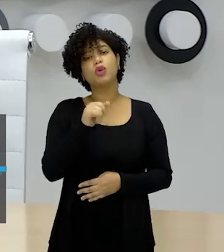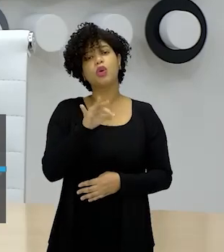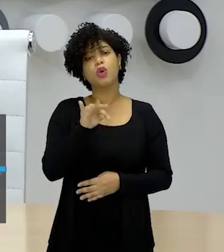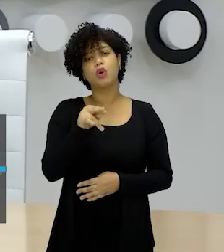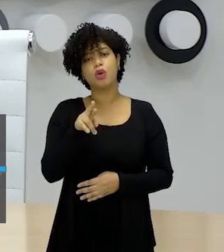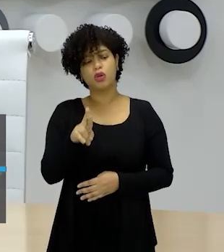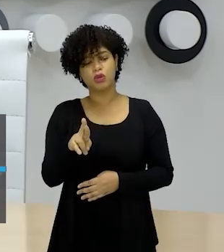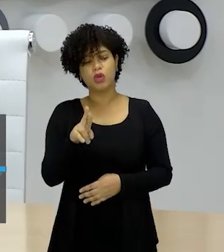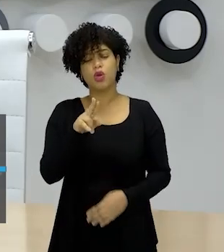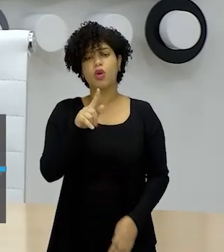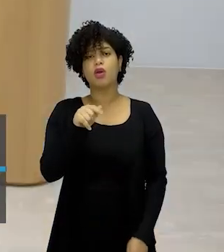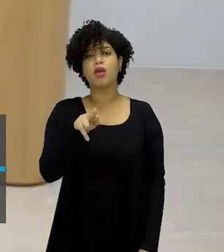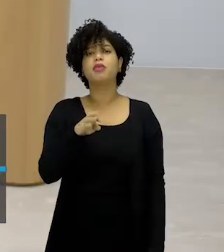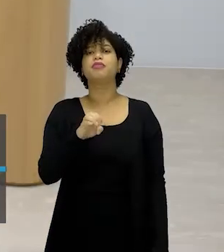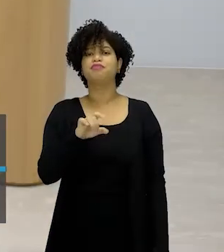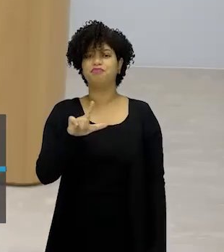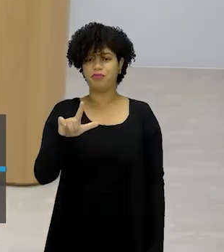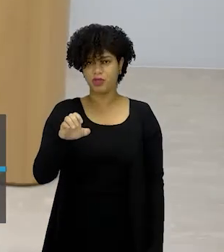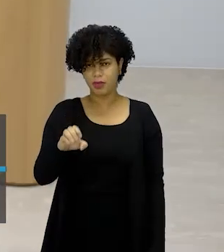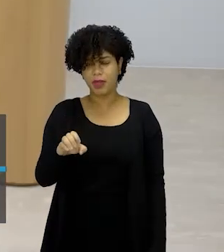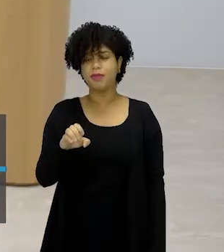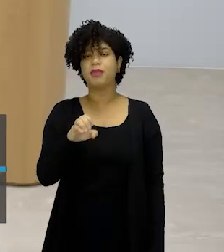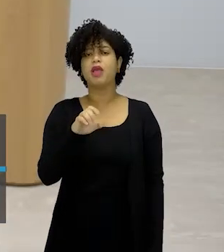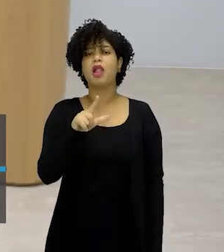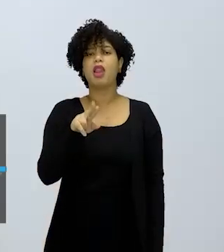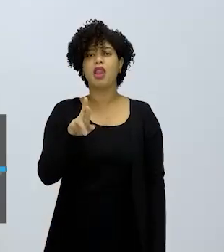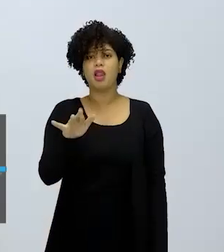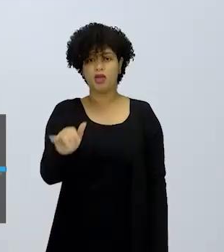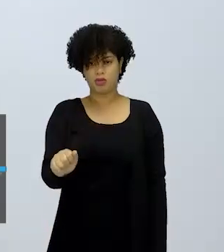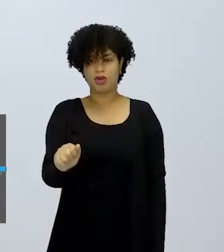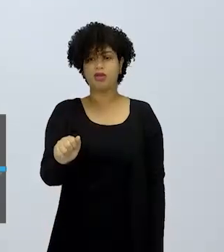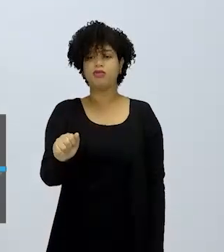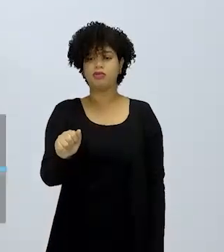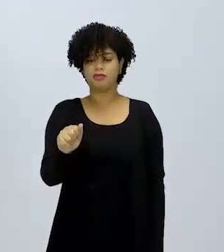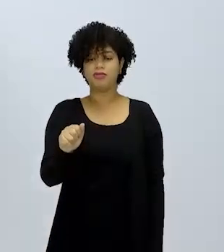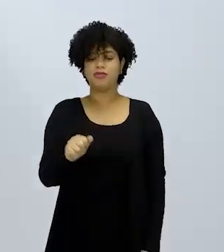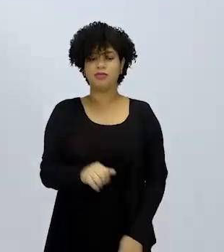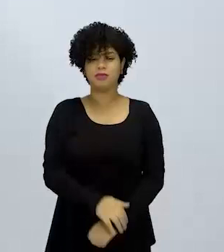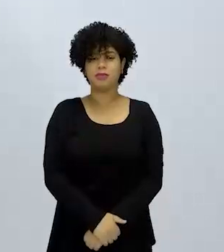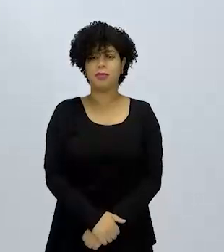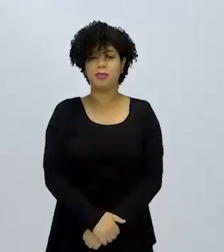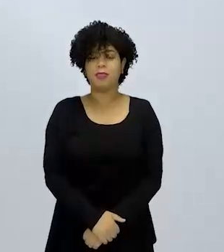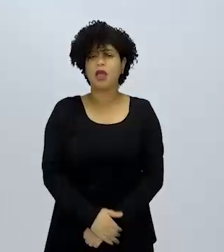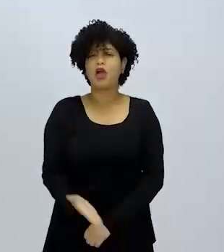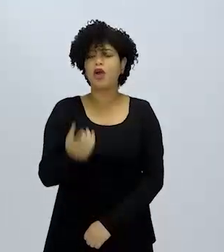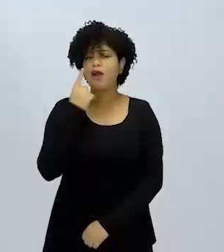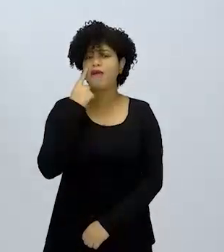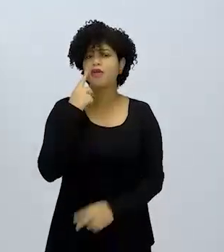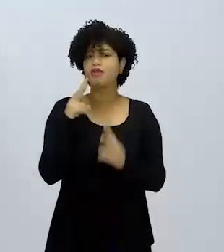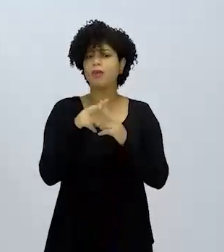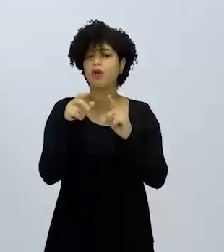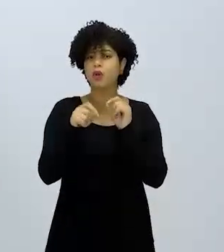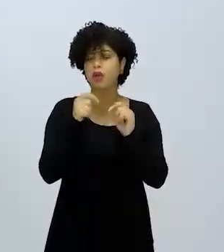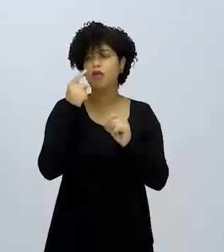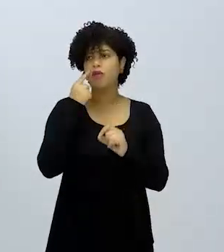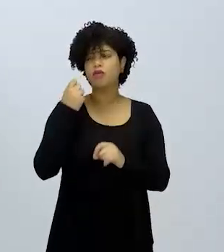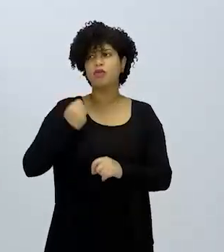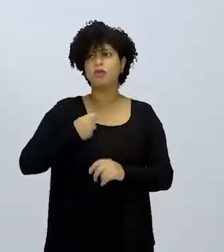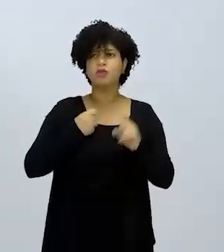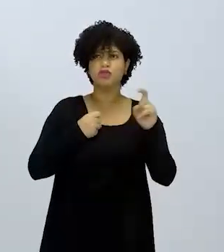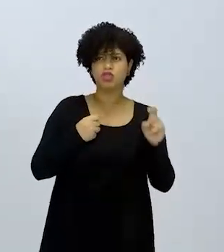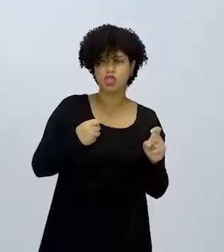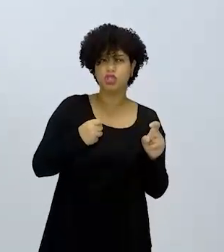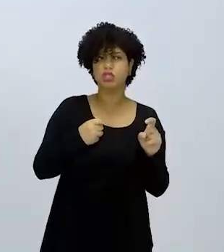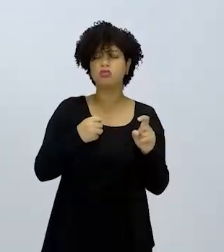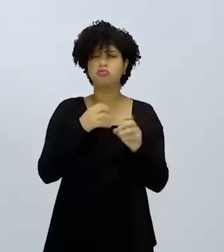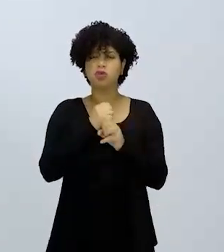e Laura. Vamos conferir? Vamos sim, gostei de ver, colocaram direitinho os pares. Então o que a gente tem que fazer mesmo? Pegar o valor do x, fazer a continha